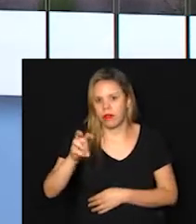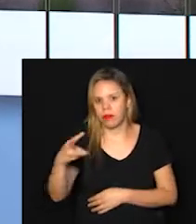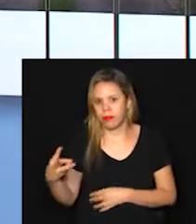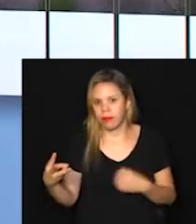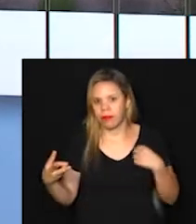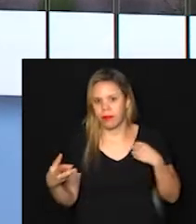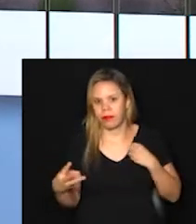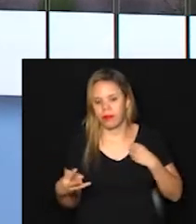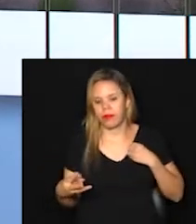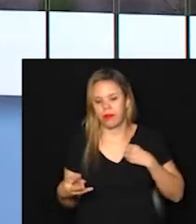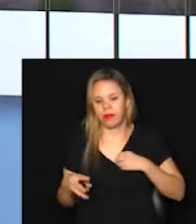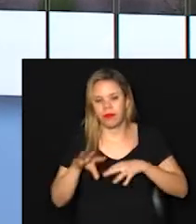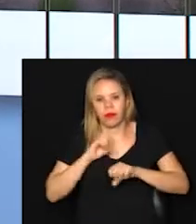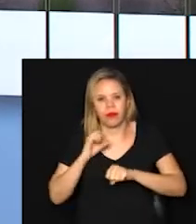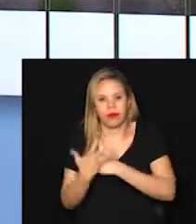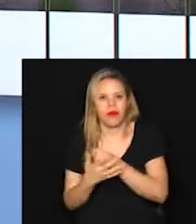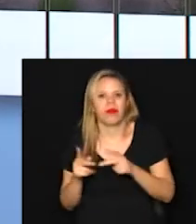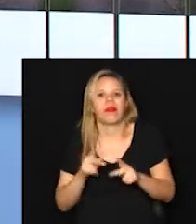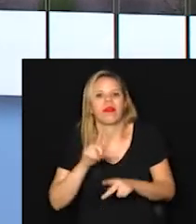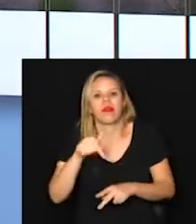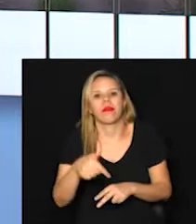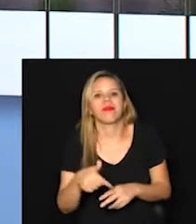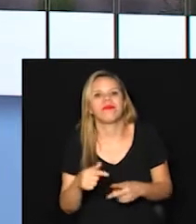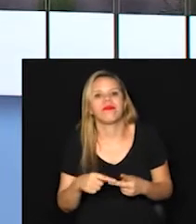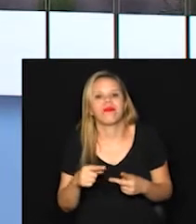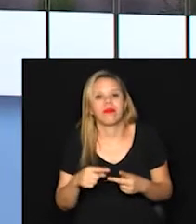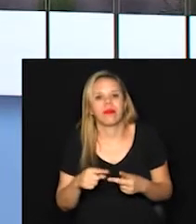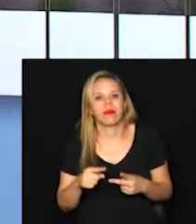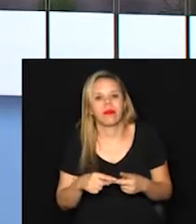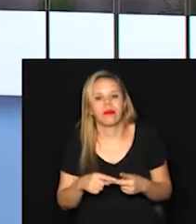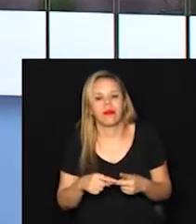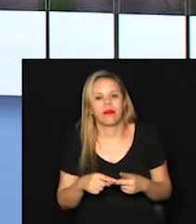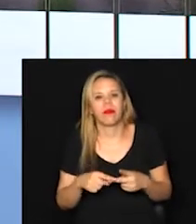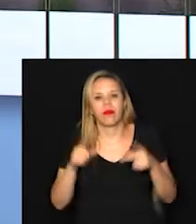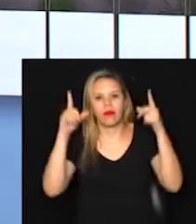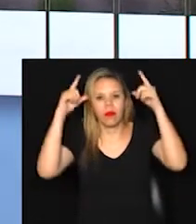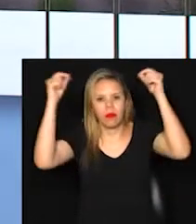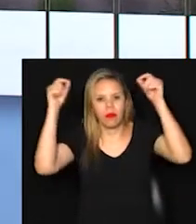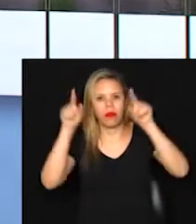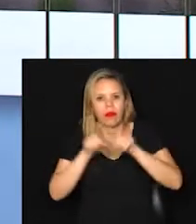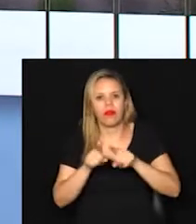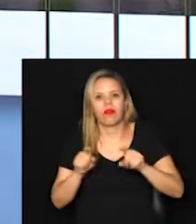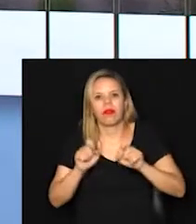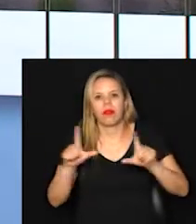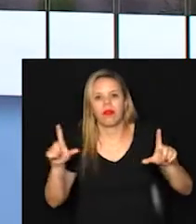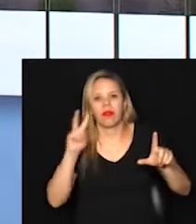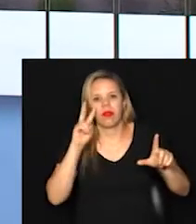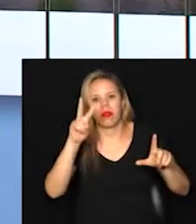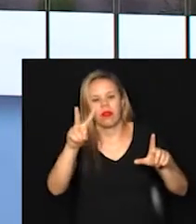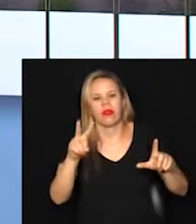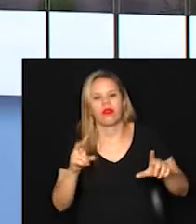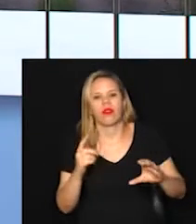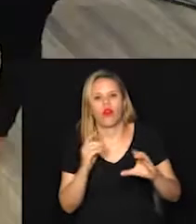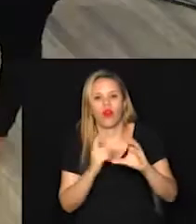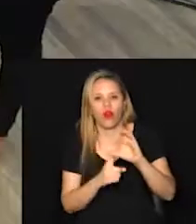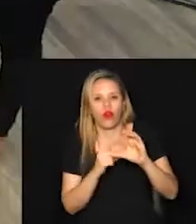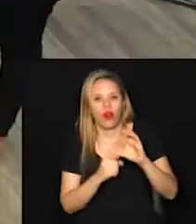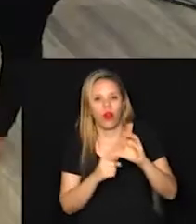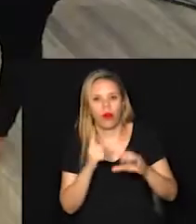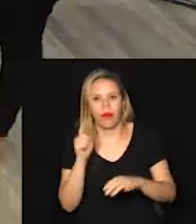4.953 casos, depois seguida de Arthur Nogueira com 809. A gente está vendo na tela agora. Aqui tá. Cosmópolis com